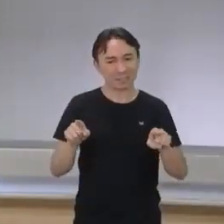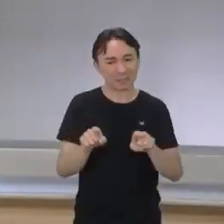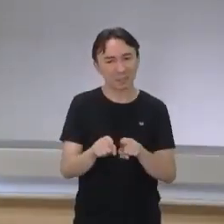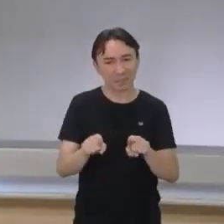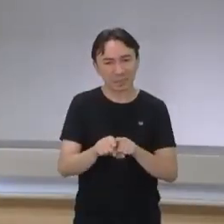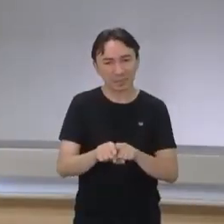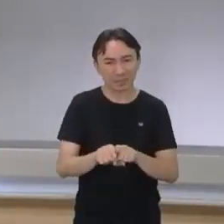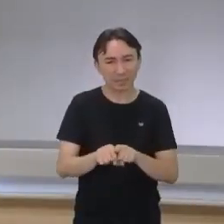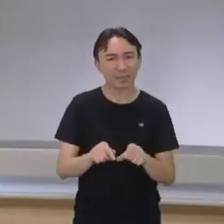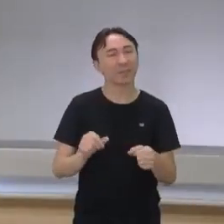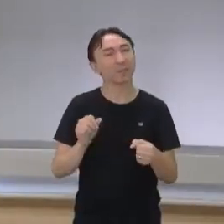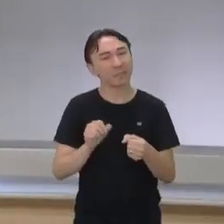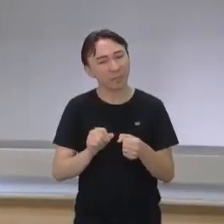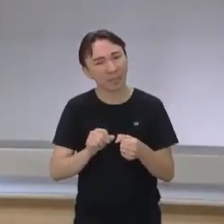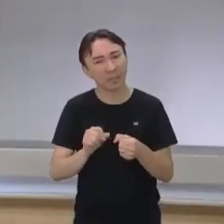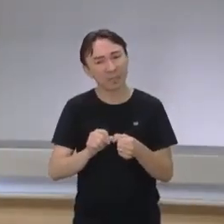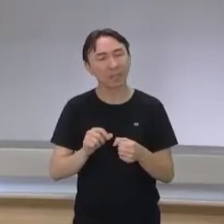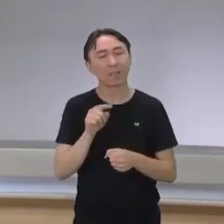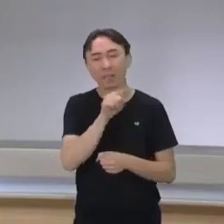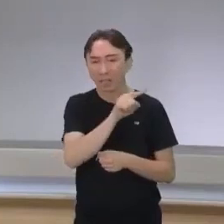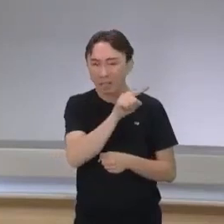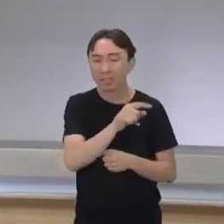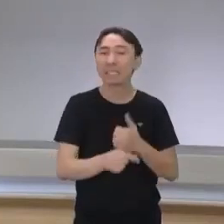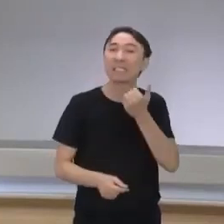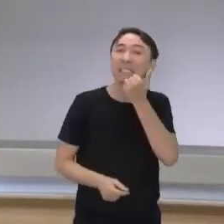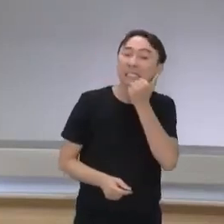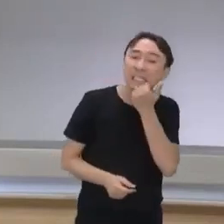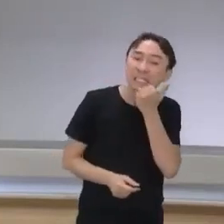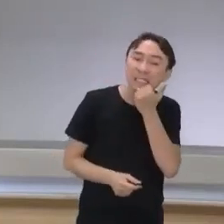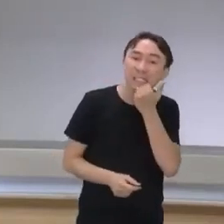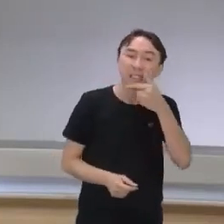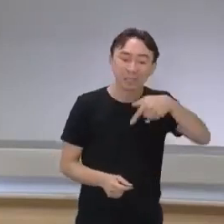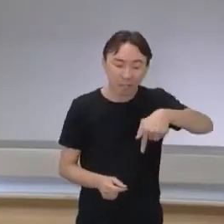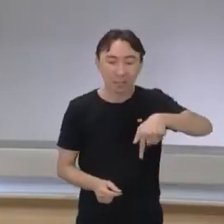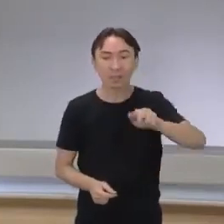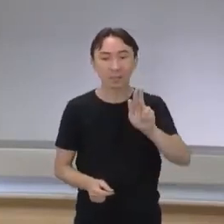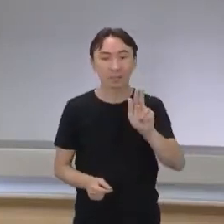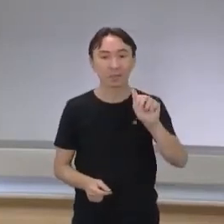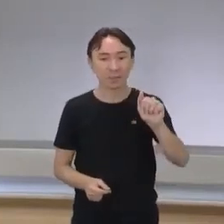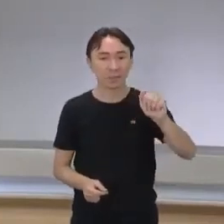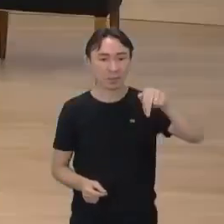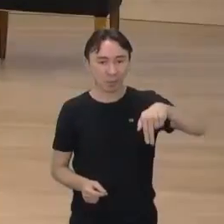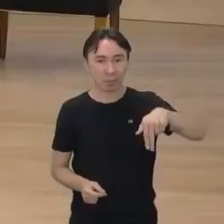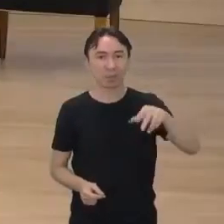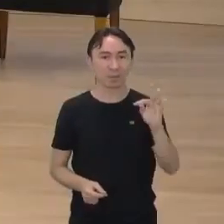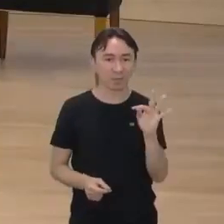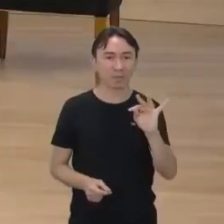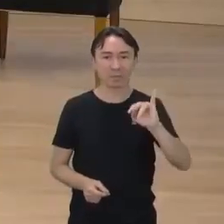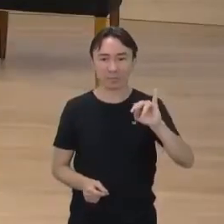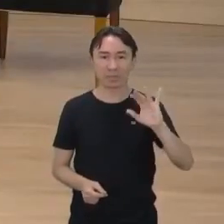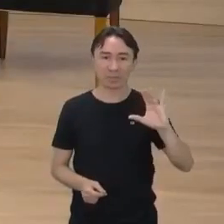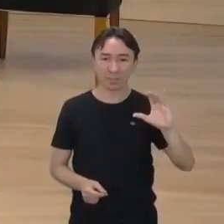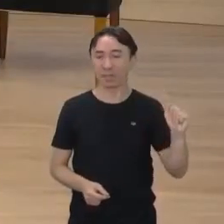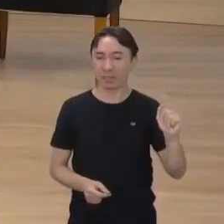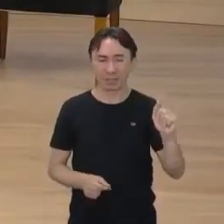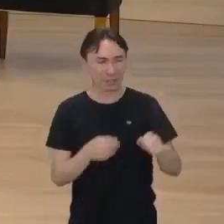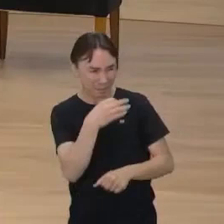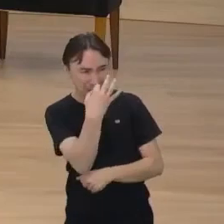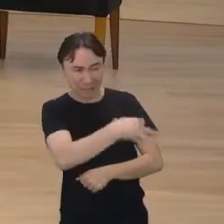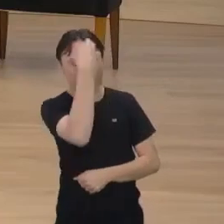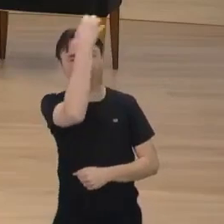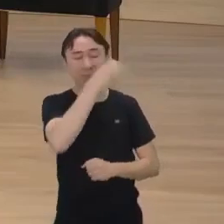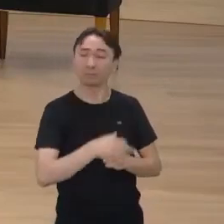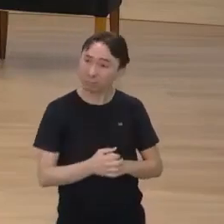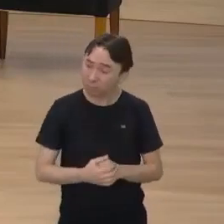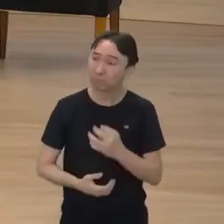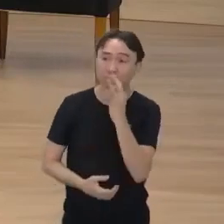na perspectiva da ciência quântica? Isso, exatamente. Exatamente. Não estou falando besteira, então. Exatamente, professor. O senhor